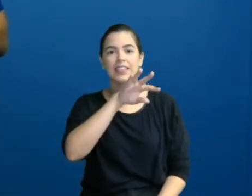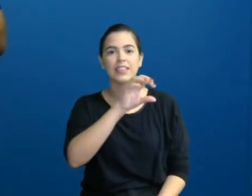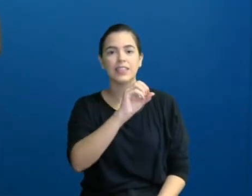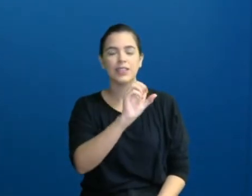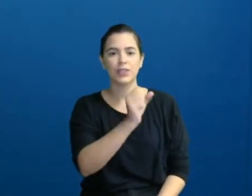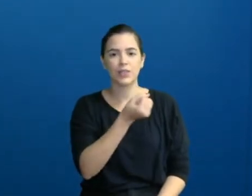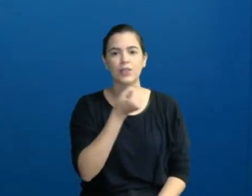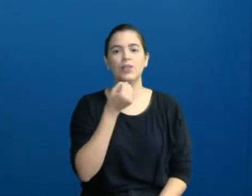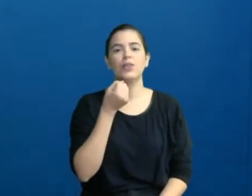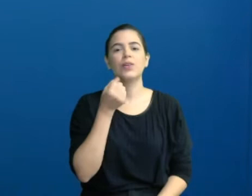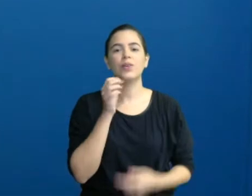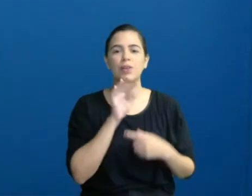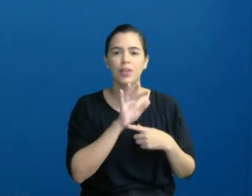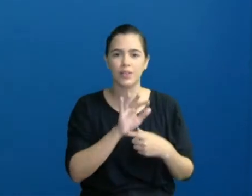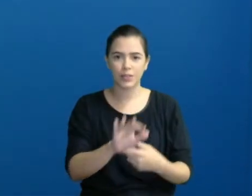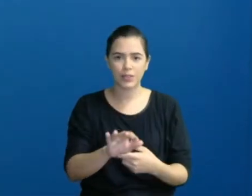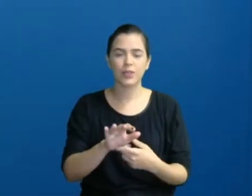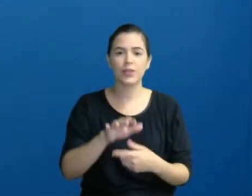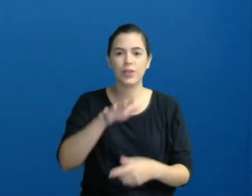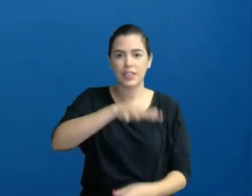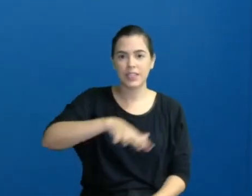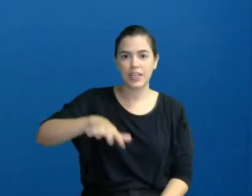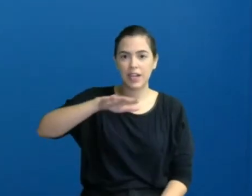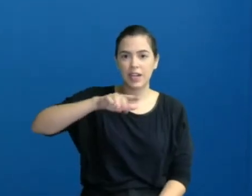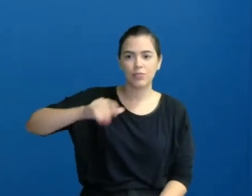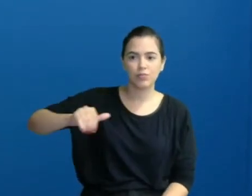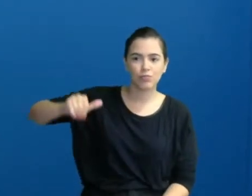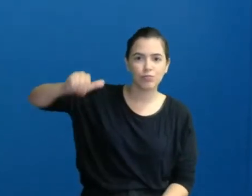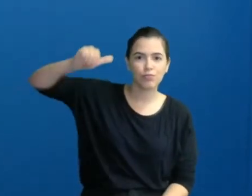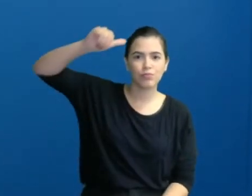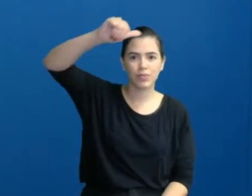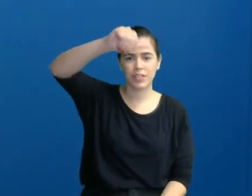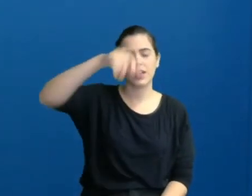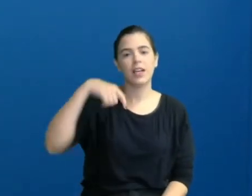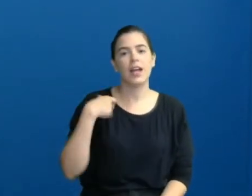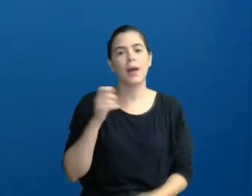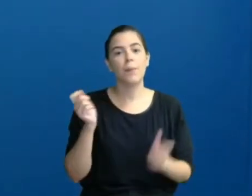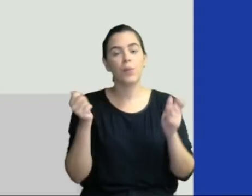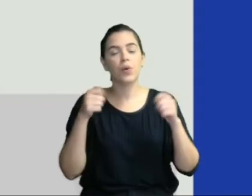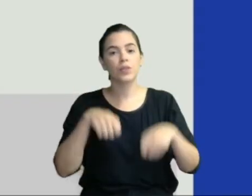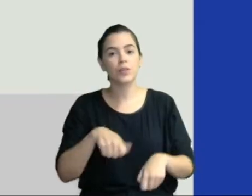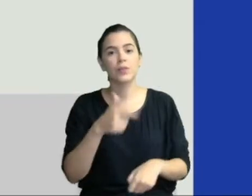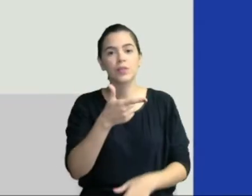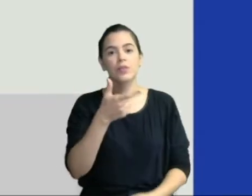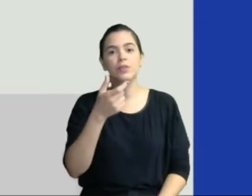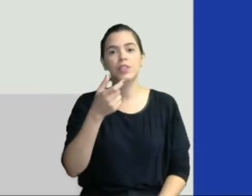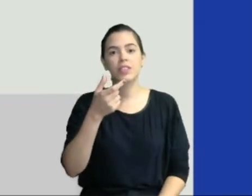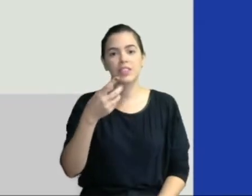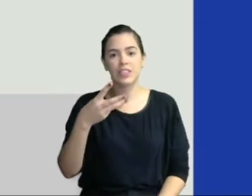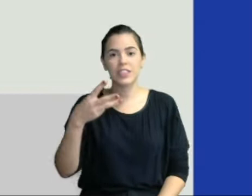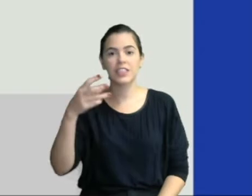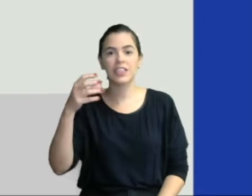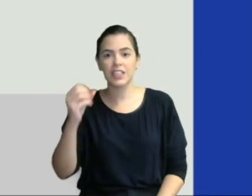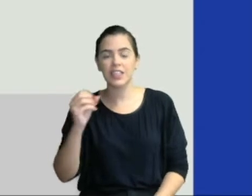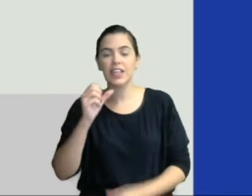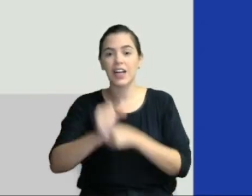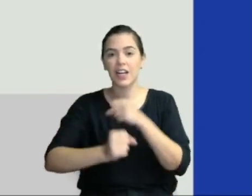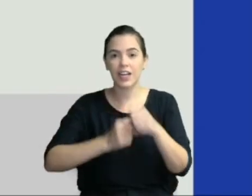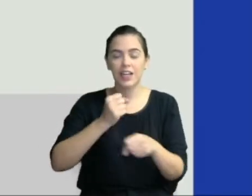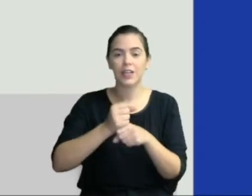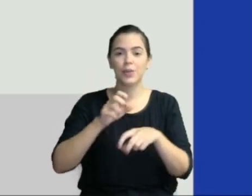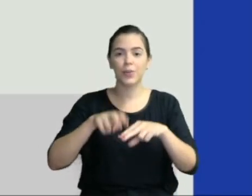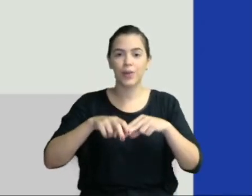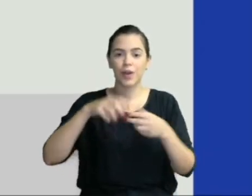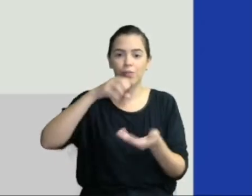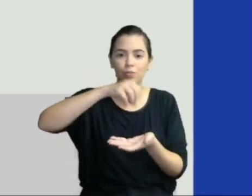da aviação, tá certo? A possibilidade de voar tornou-se realidade há cerca de 230 anos, por meio dos